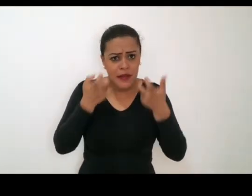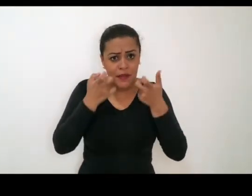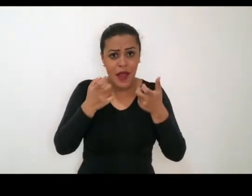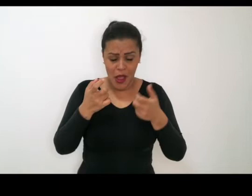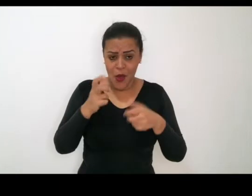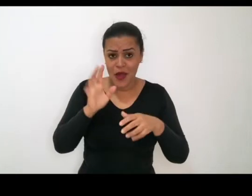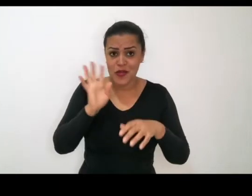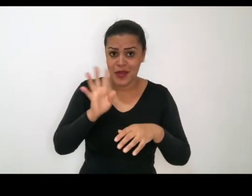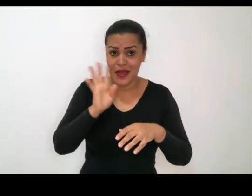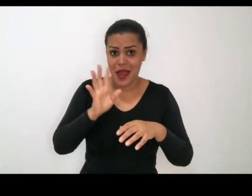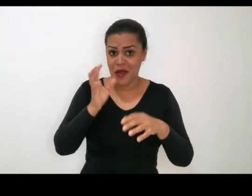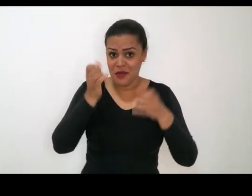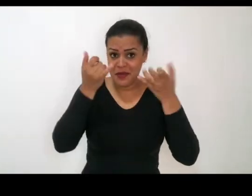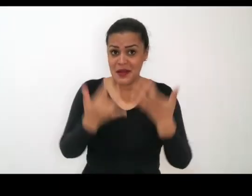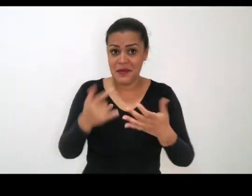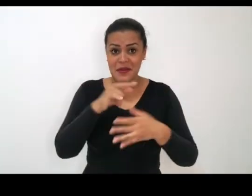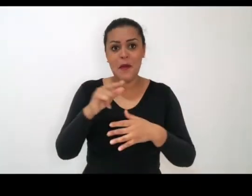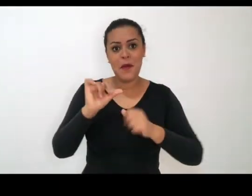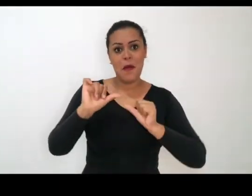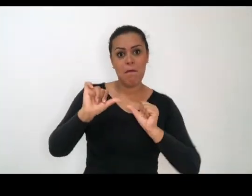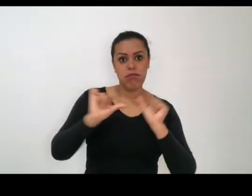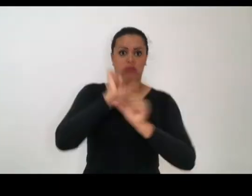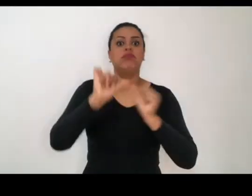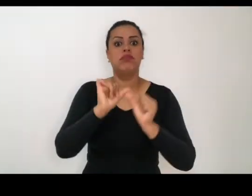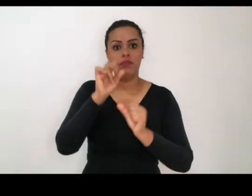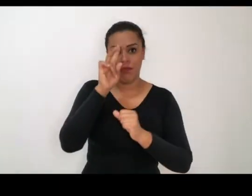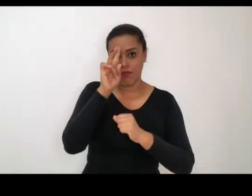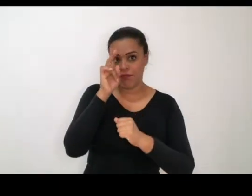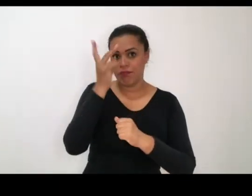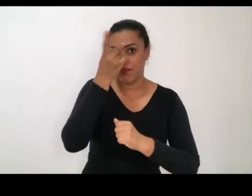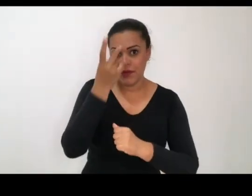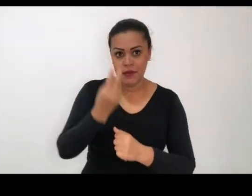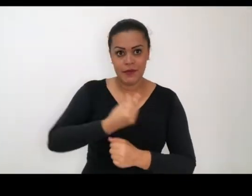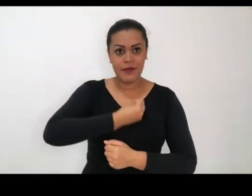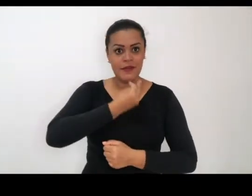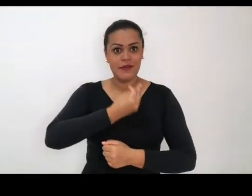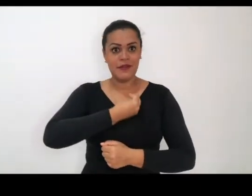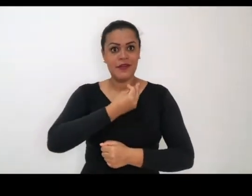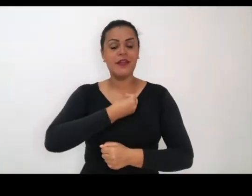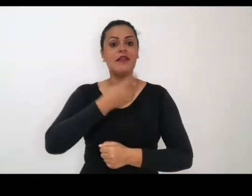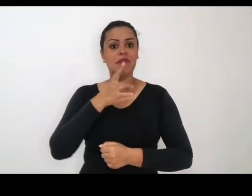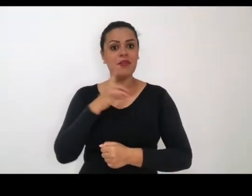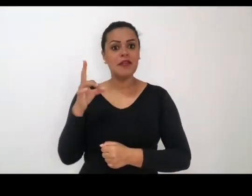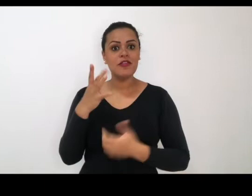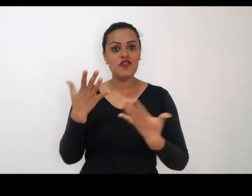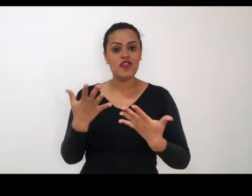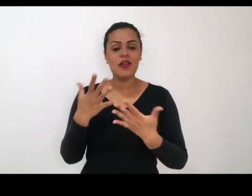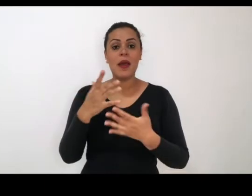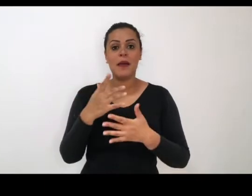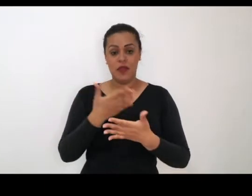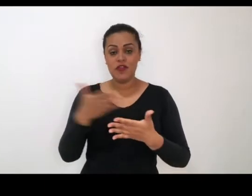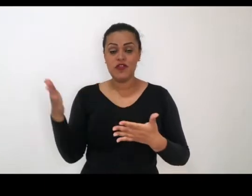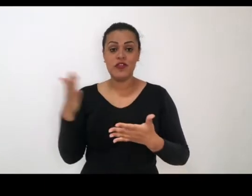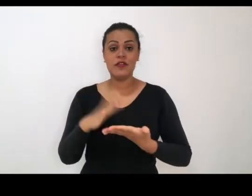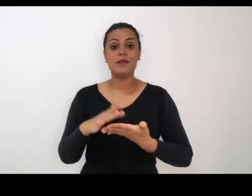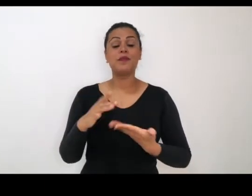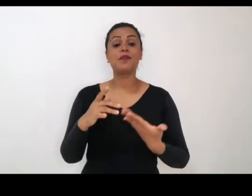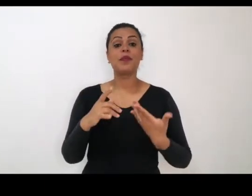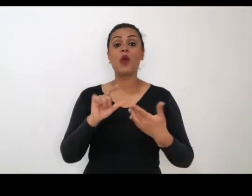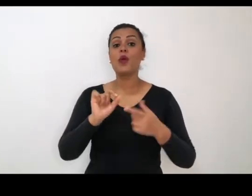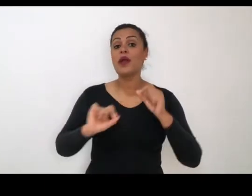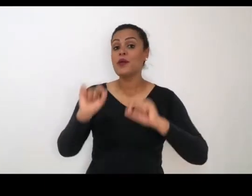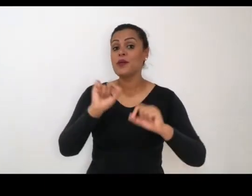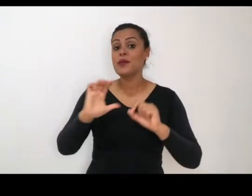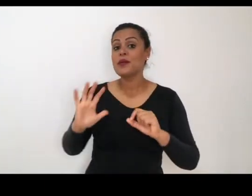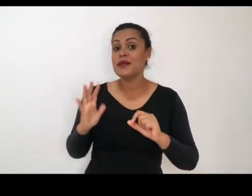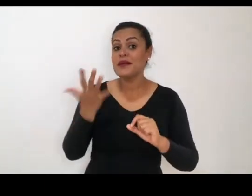vida, esse dia aí, esses dias aí. Porque o que aconteceu? Quando